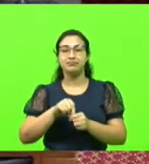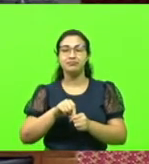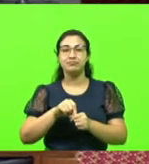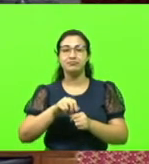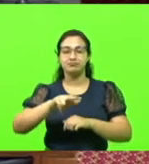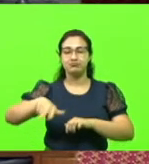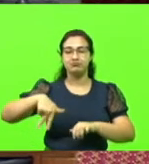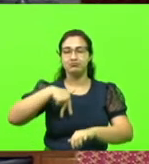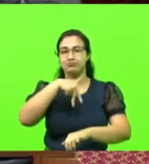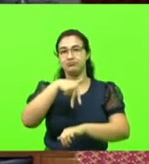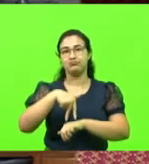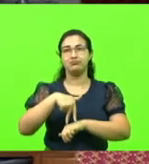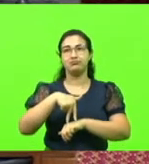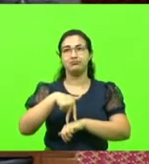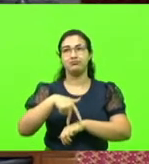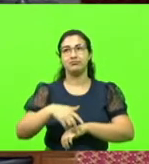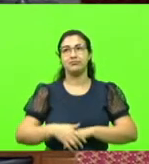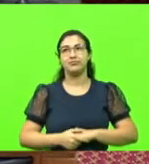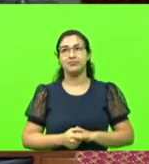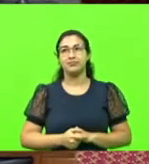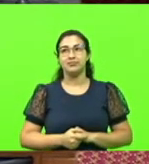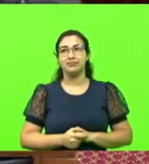do espaço do partido.